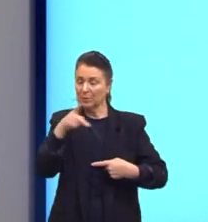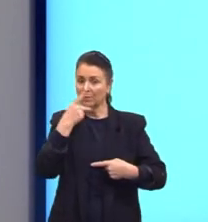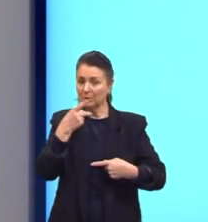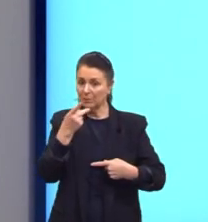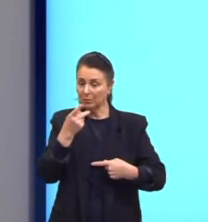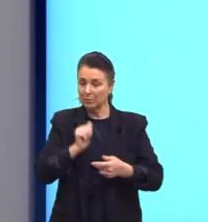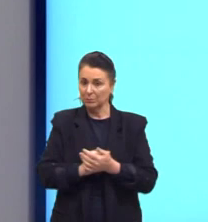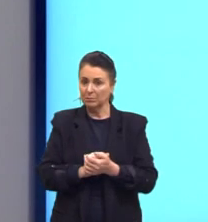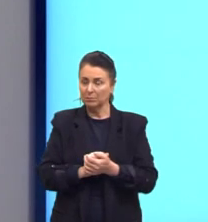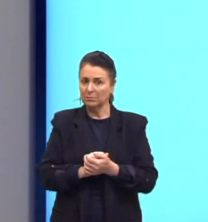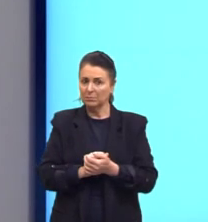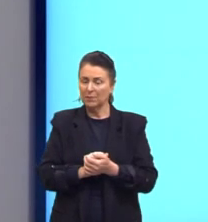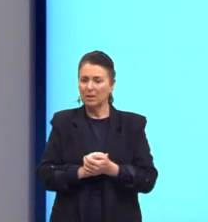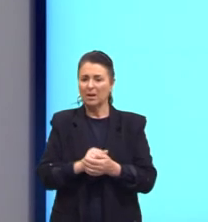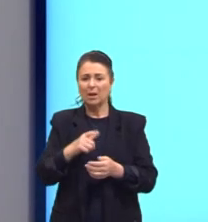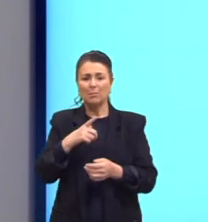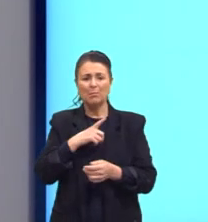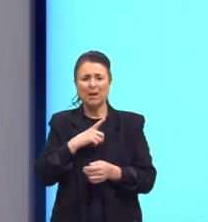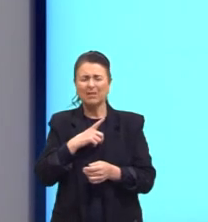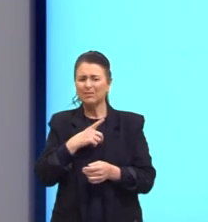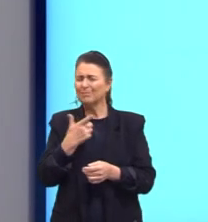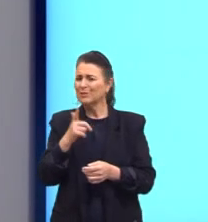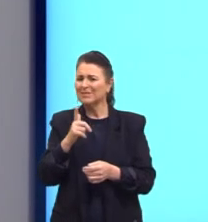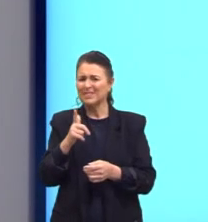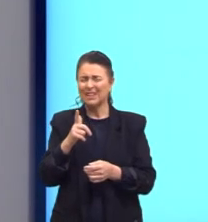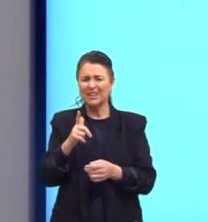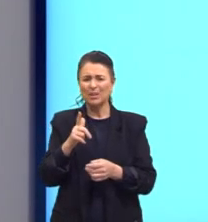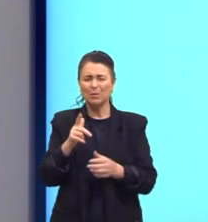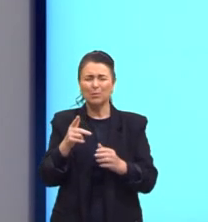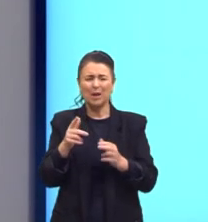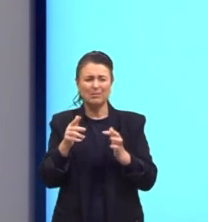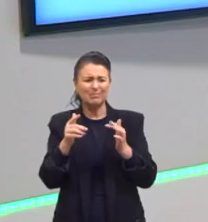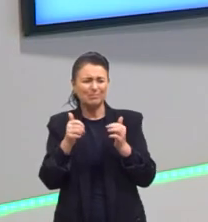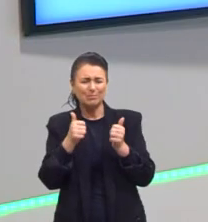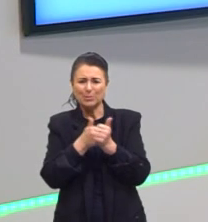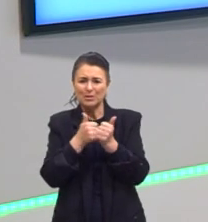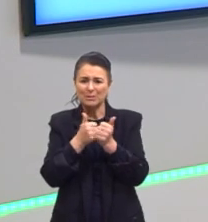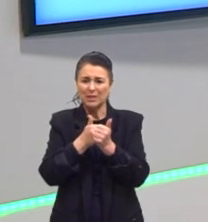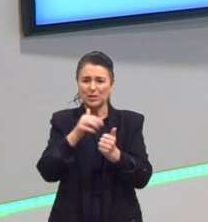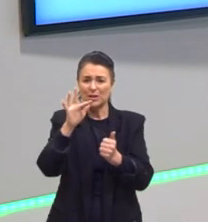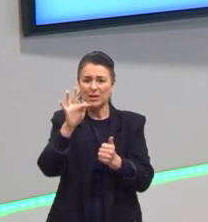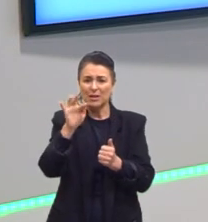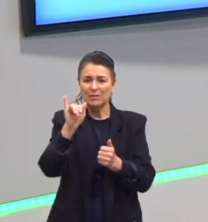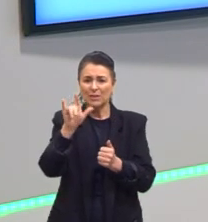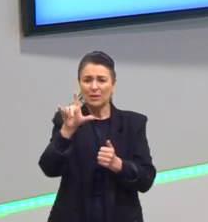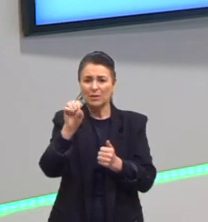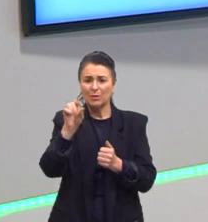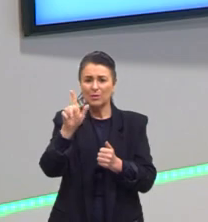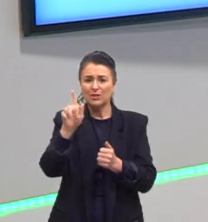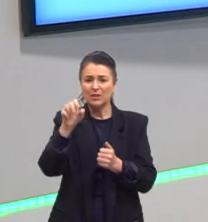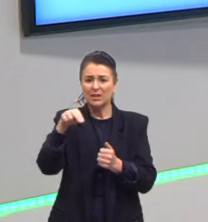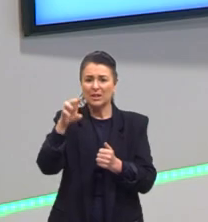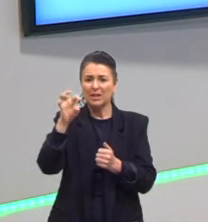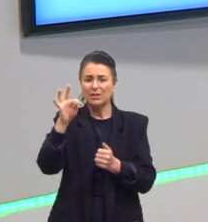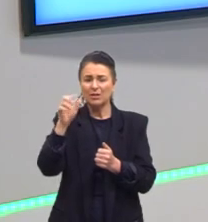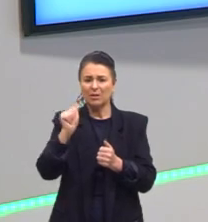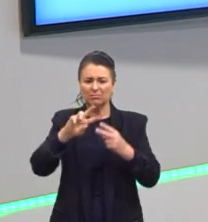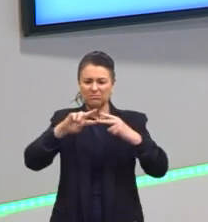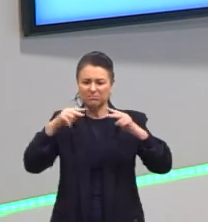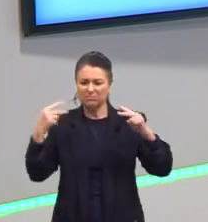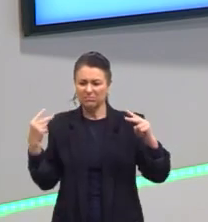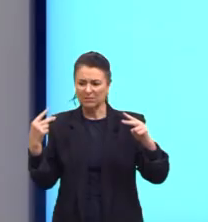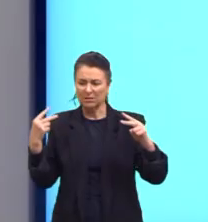apesar da distância filogenética que tá a chave eles eles não tenham estral comum muito